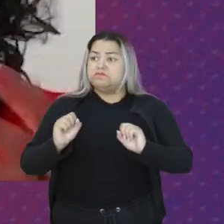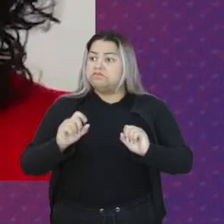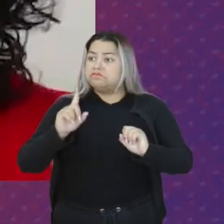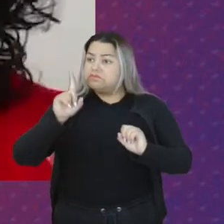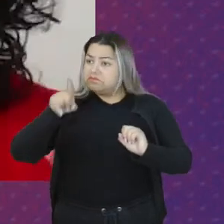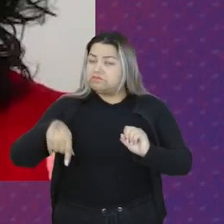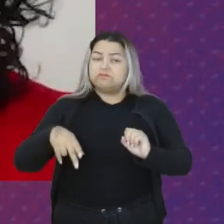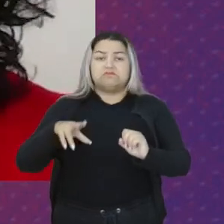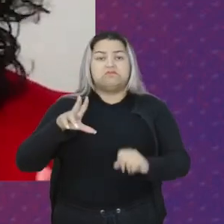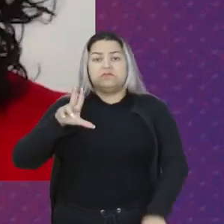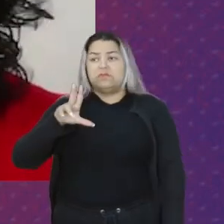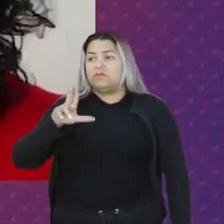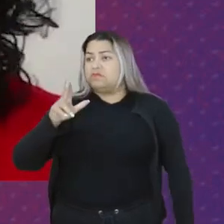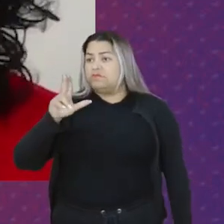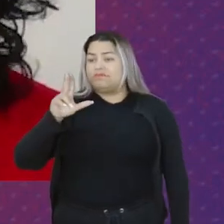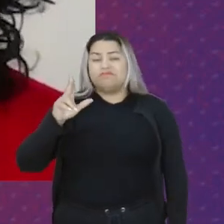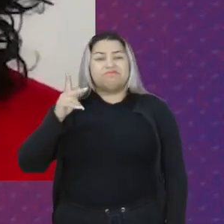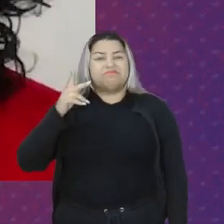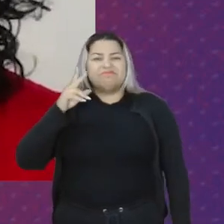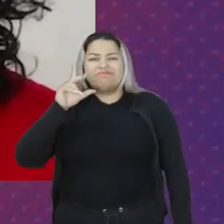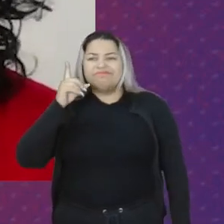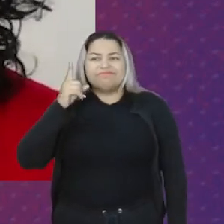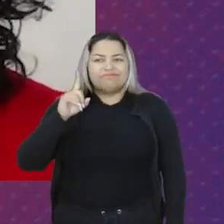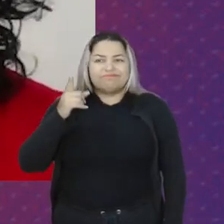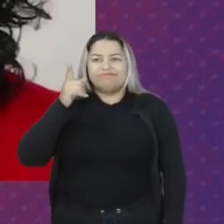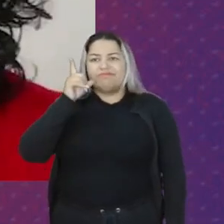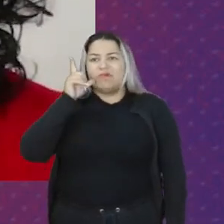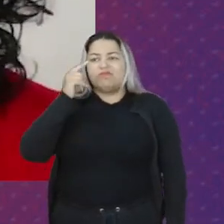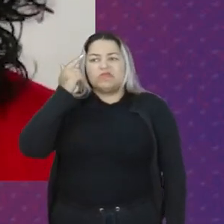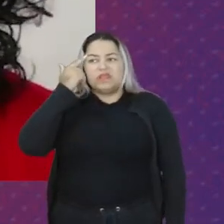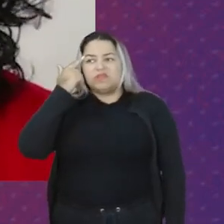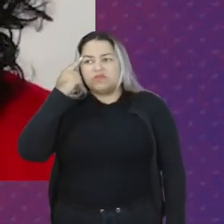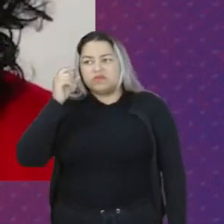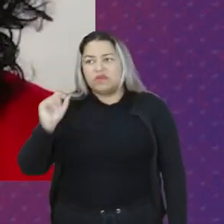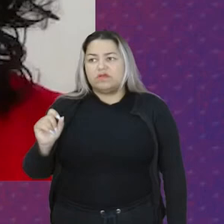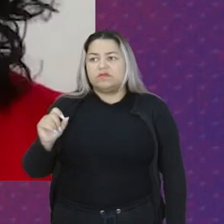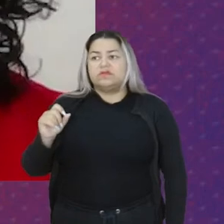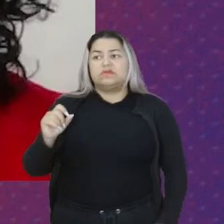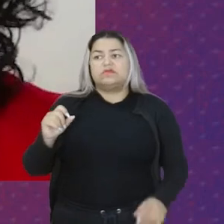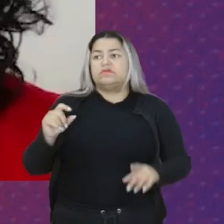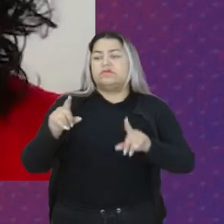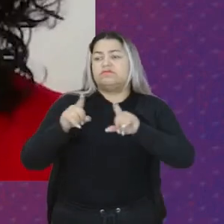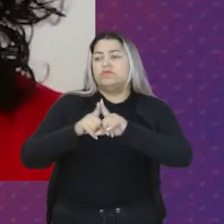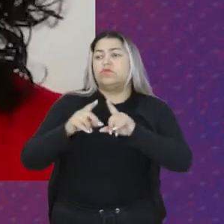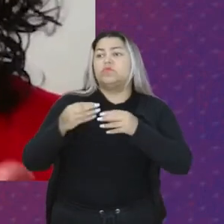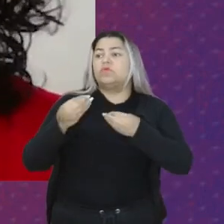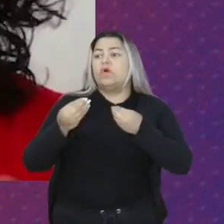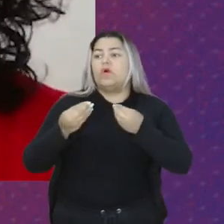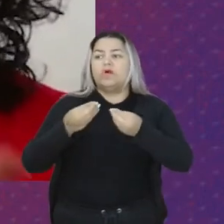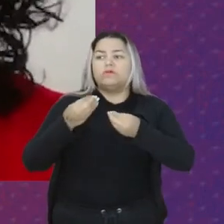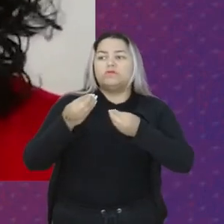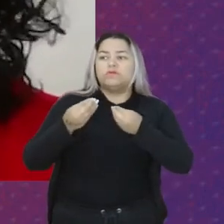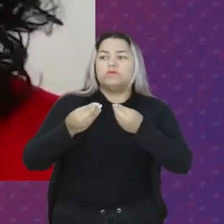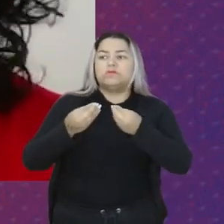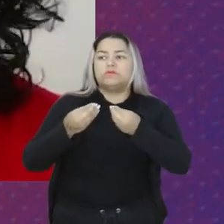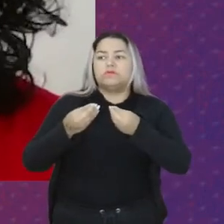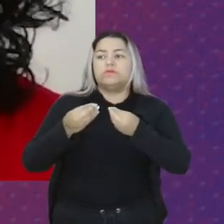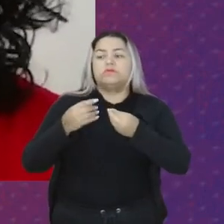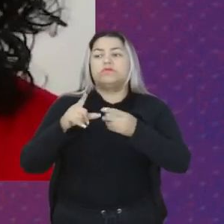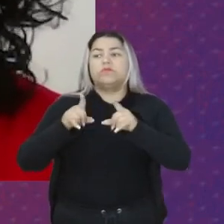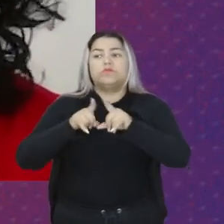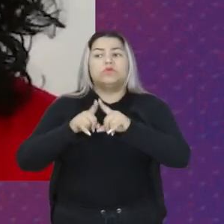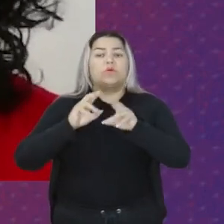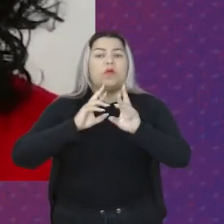criança, não faz ideia ainda da sexualidade ou do que